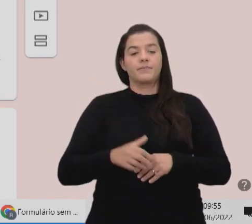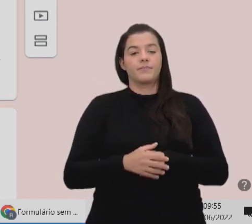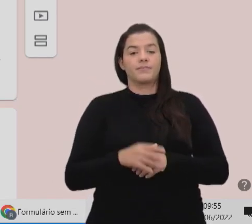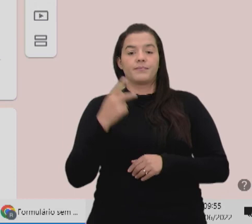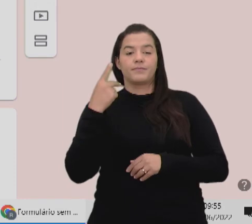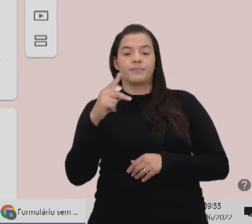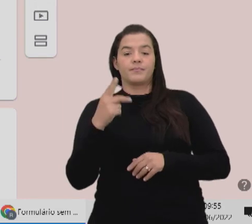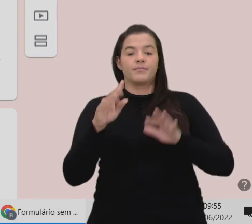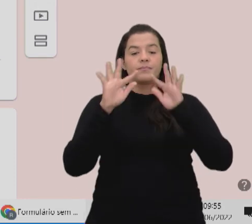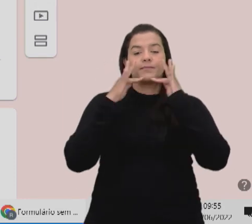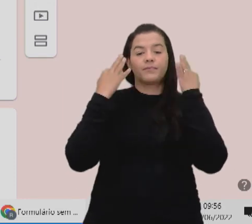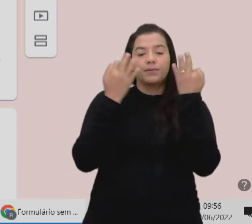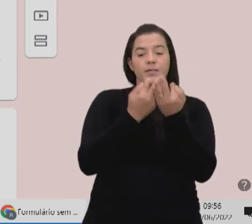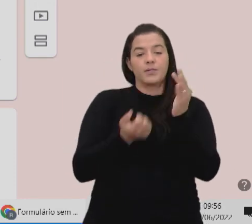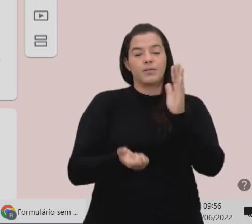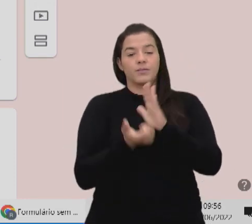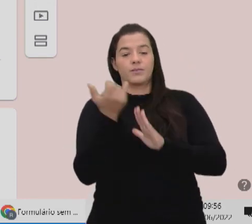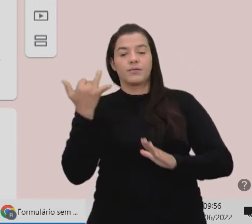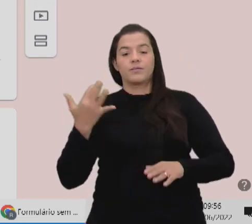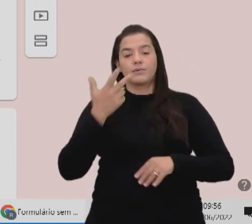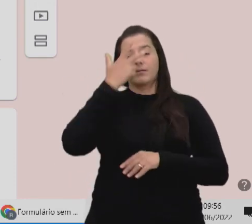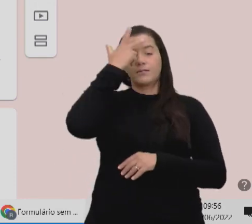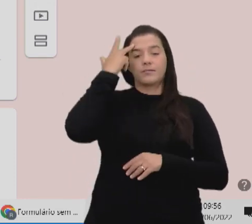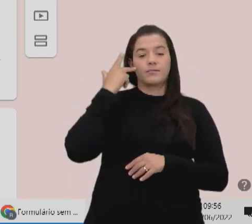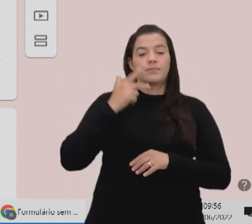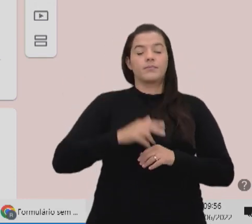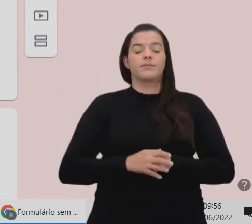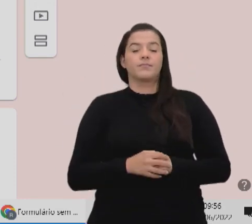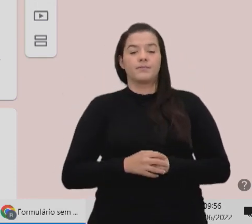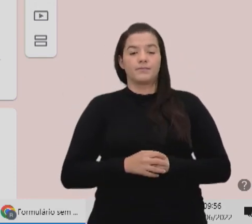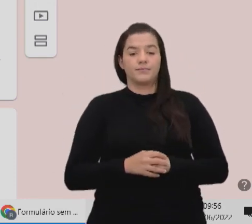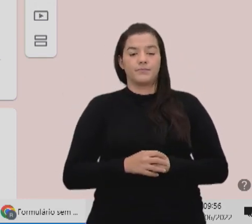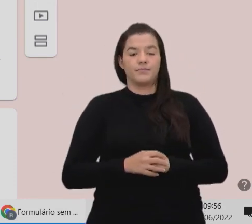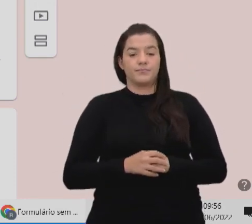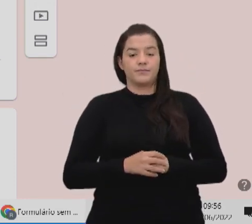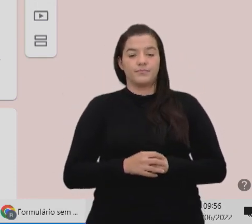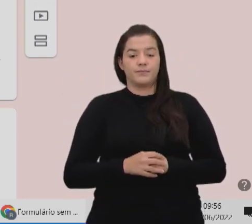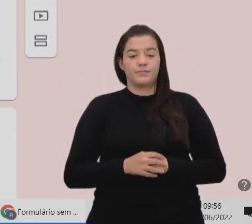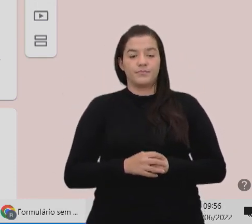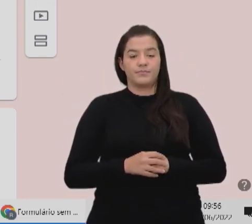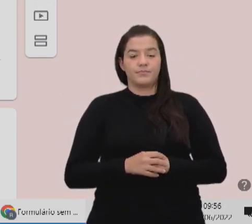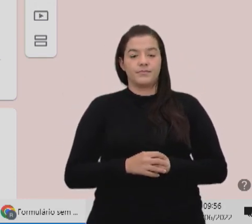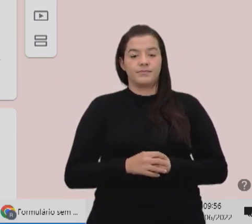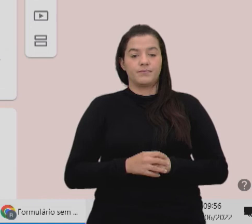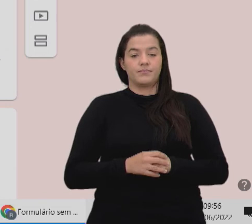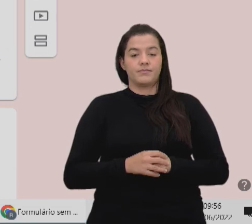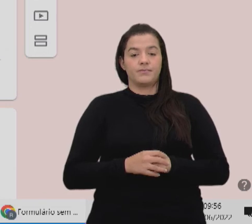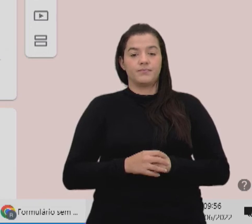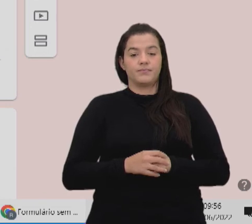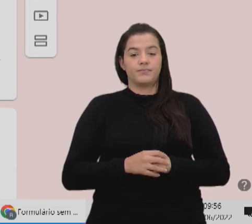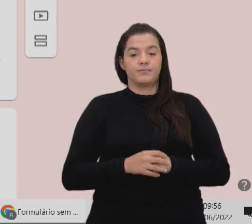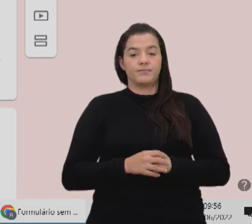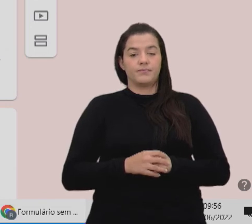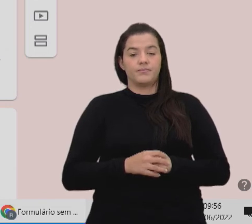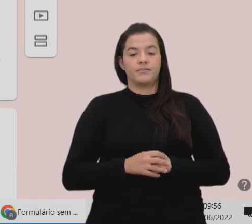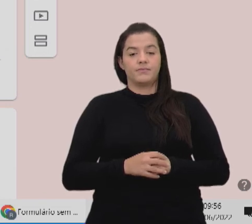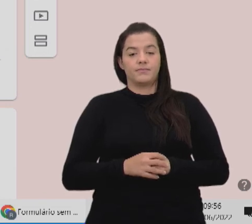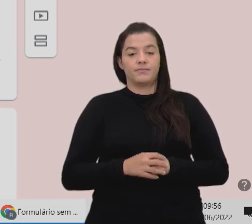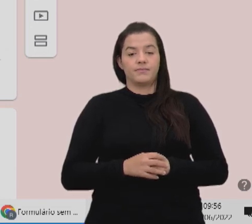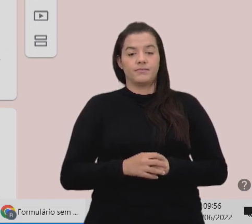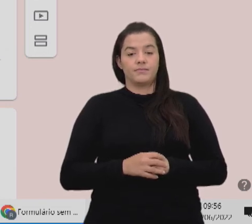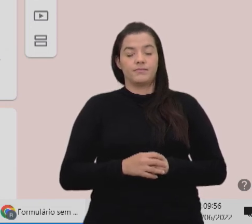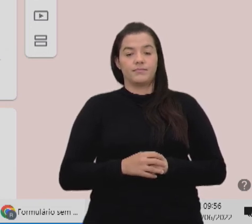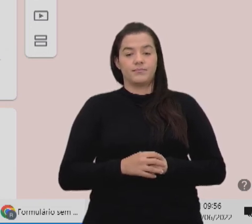família é composta por quantas pessoas? Sua família é composta Por quantas por